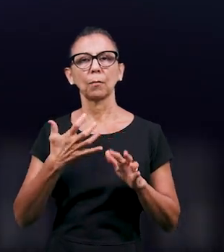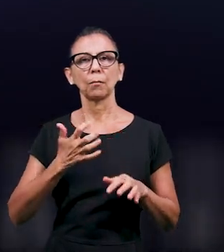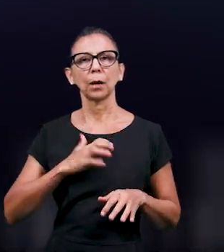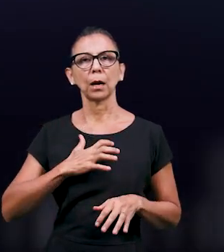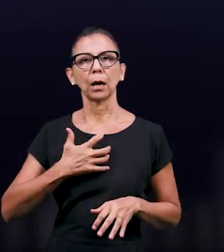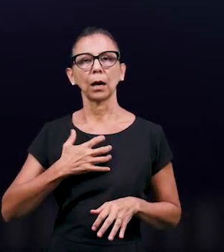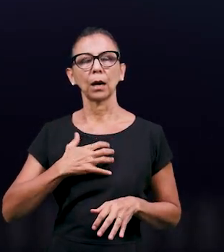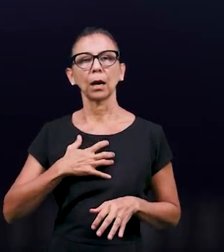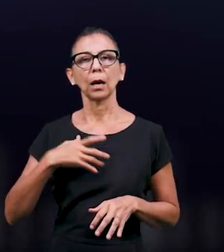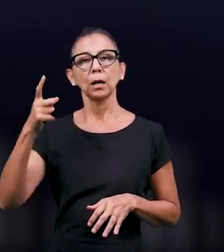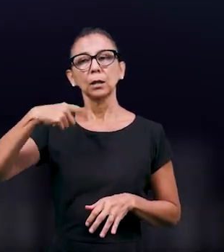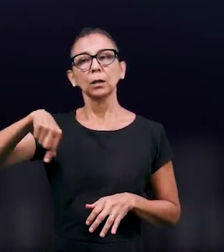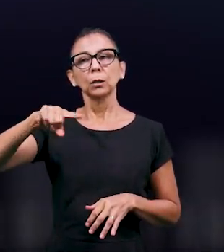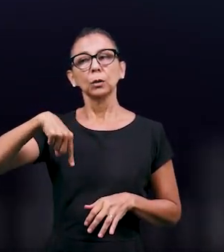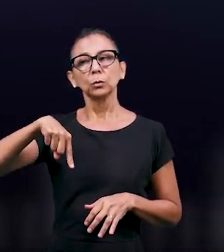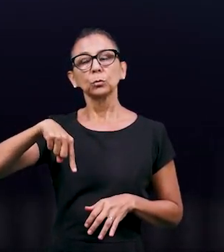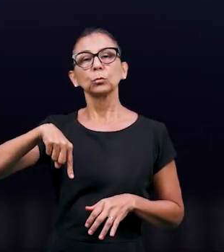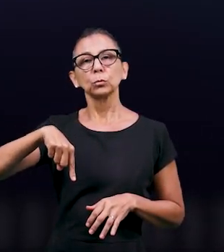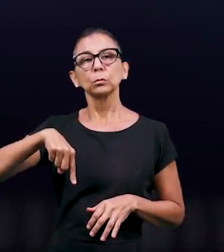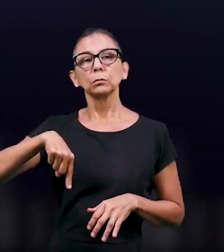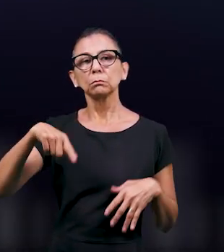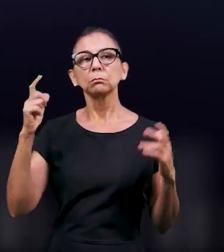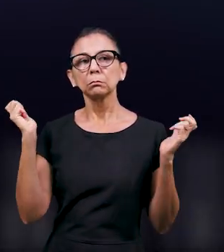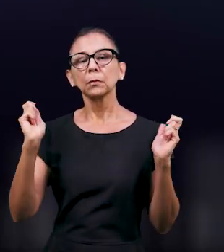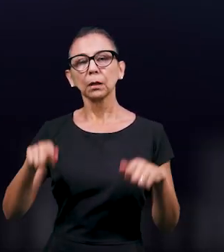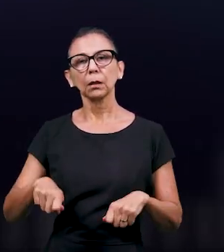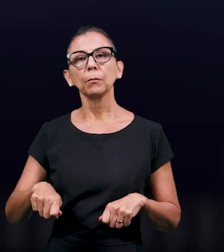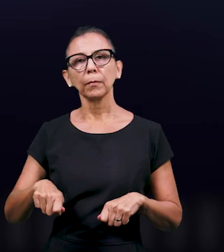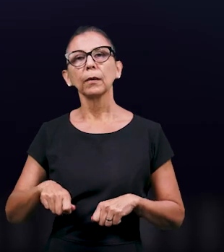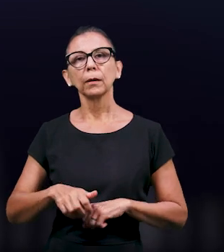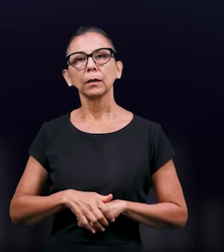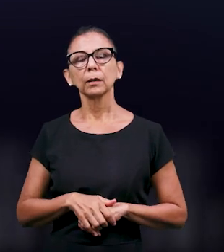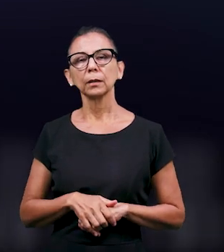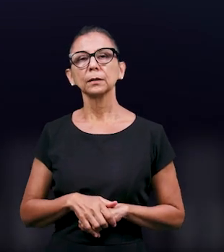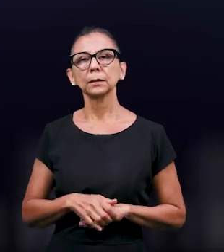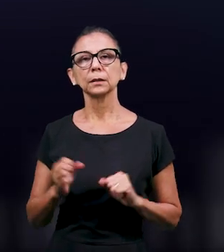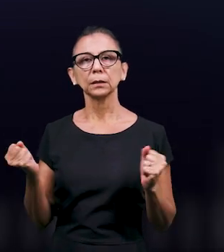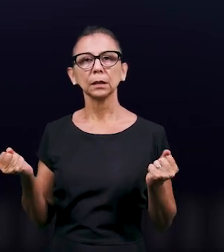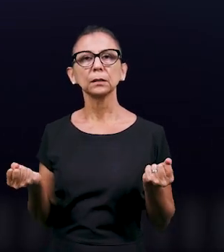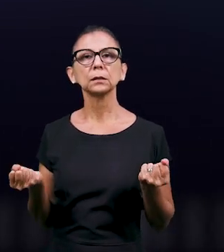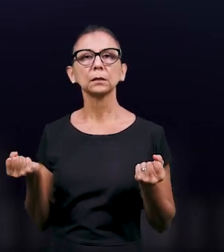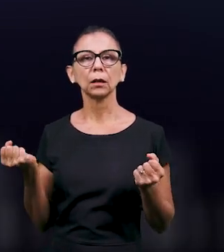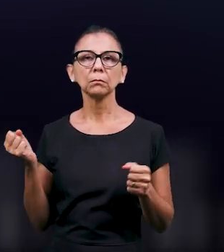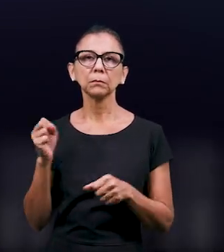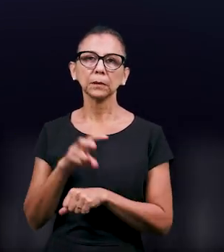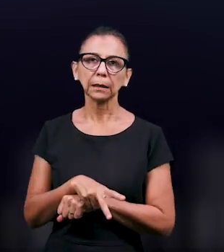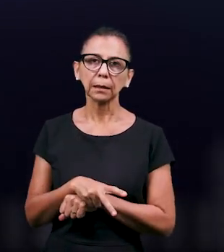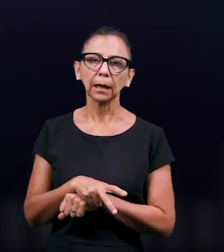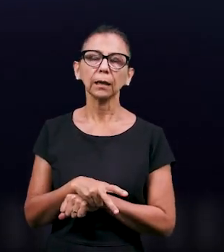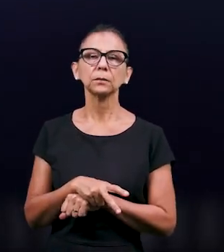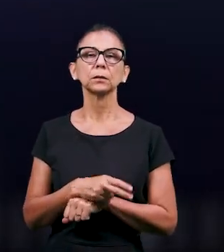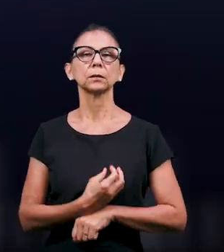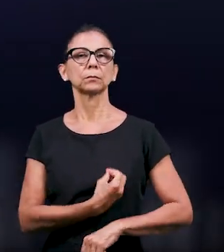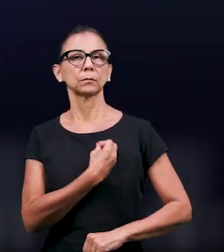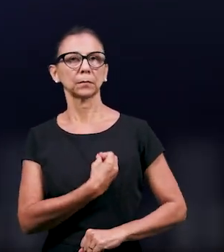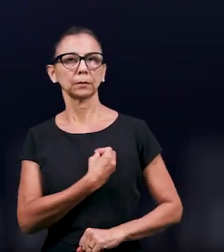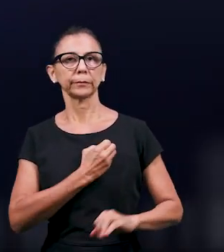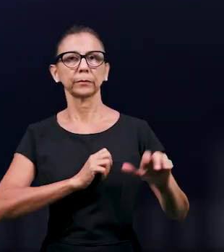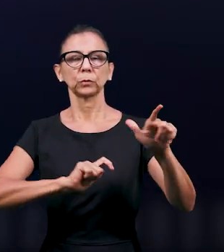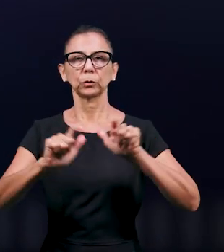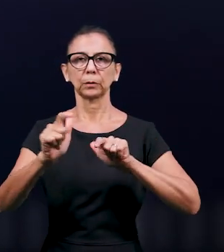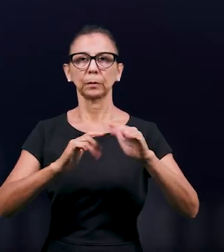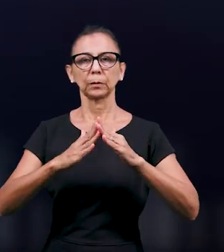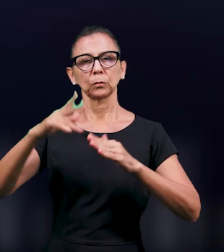tudo isso e tudo que nós fazemos, os nossos irmãos também podem fazer, né? Então, e eles são integrados e eles têm participado ativamente